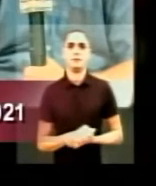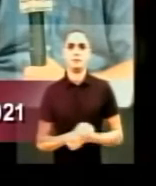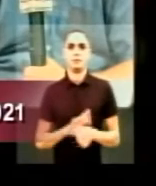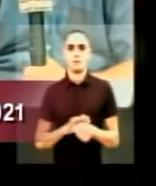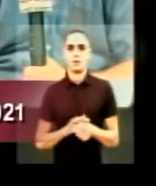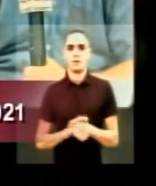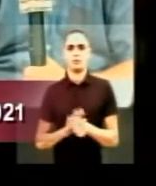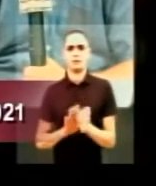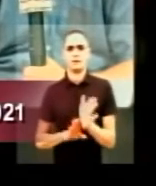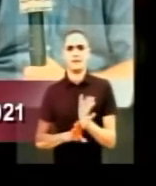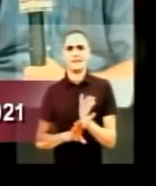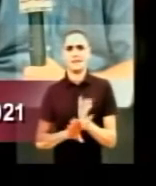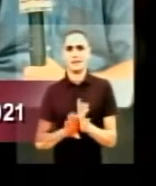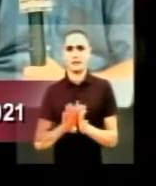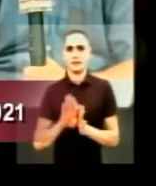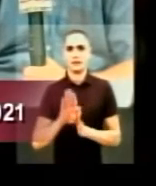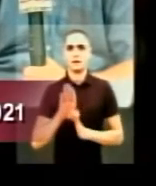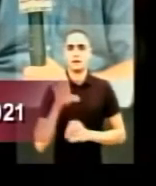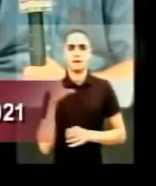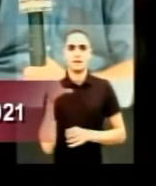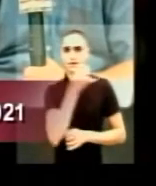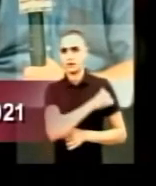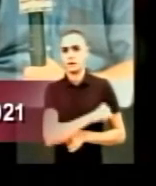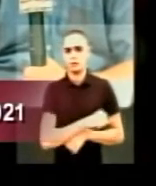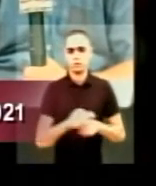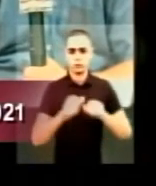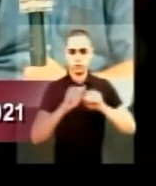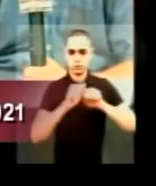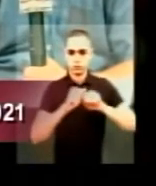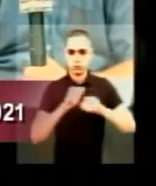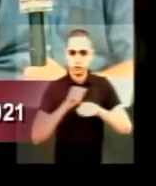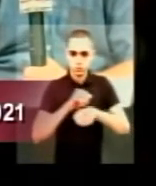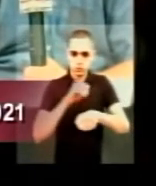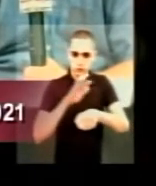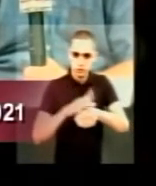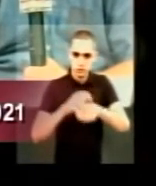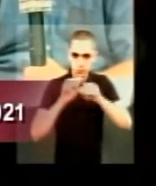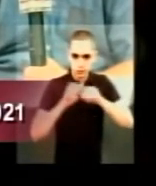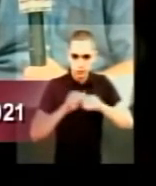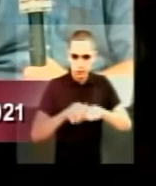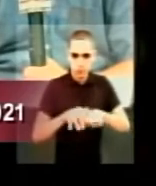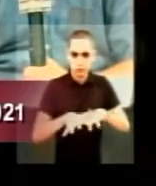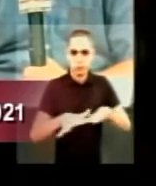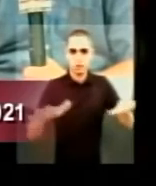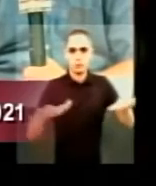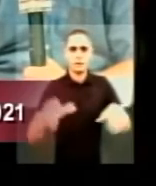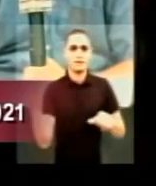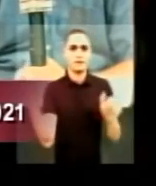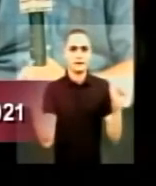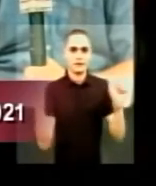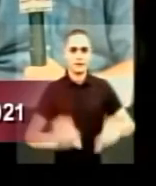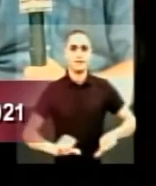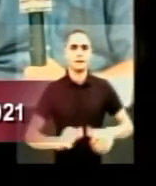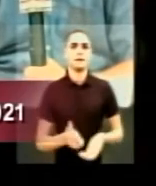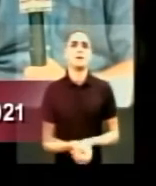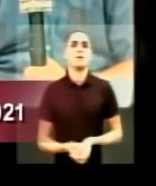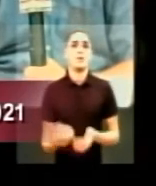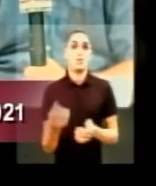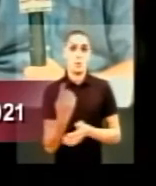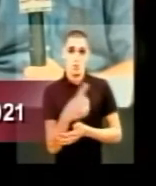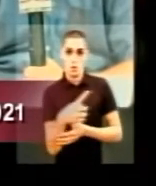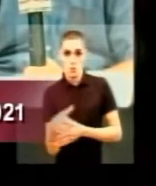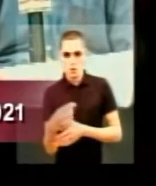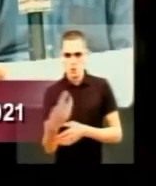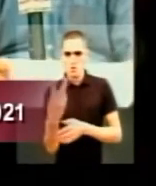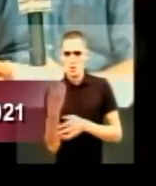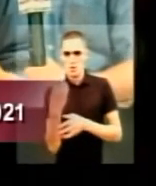atingindo uma velocidade rápida de disseminação, que piora consideravelmente aí nessas últimas